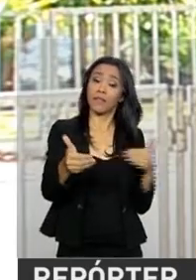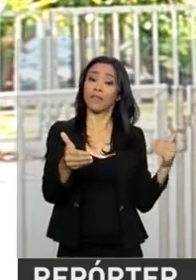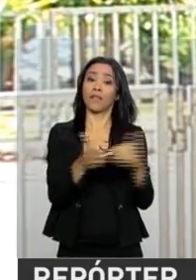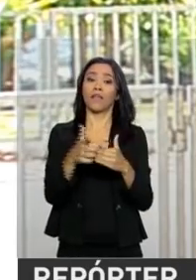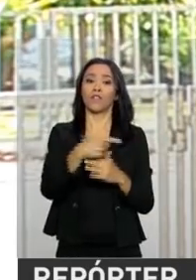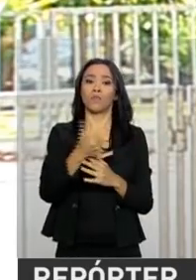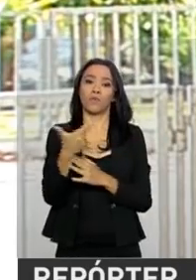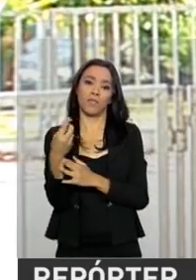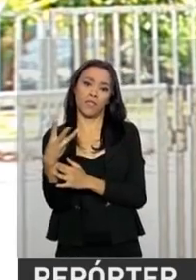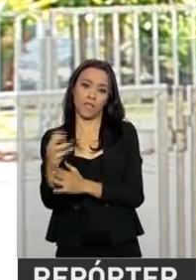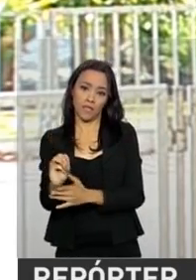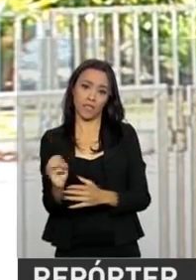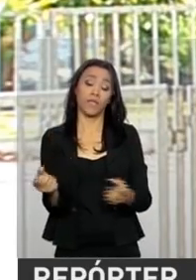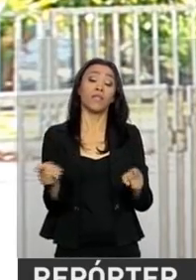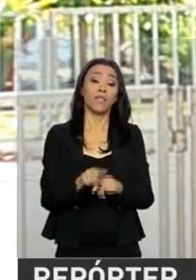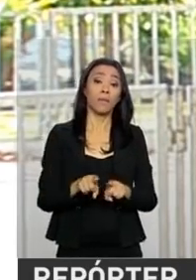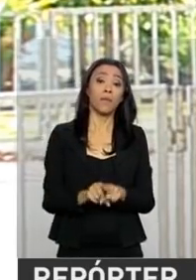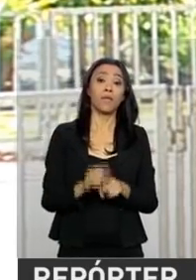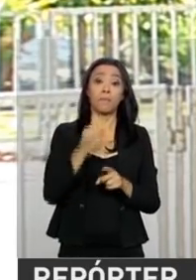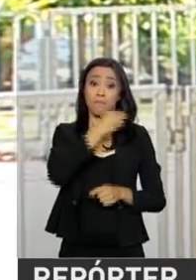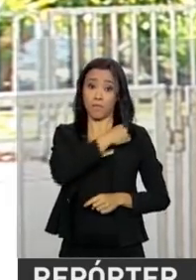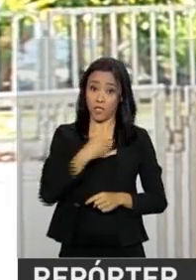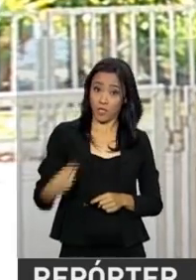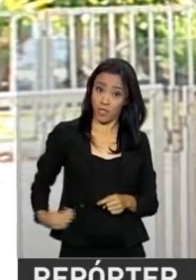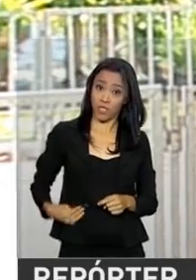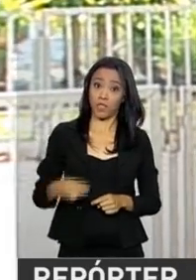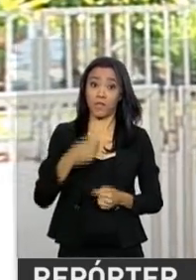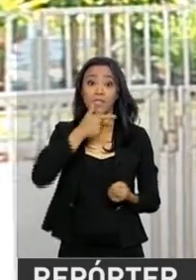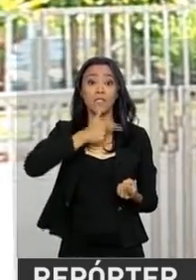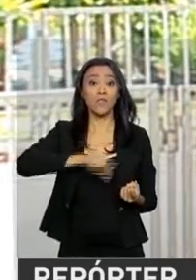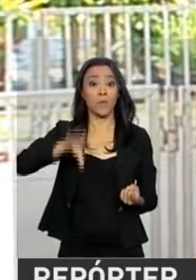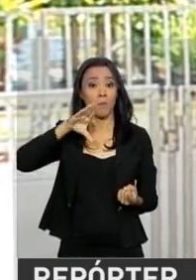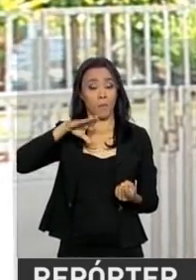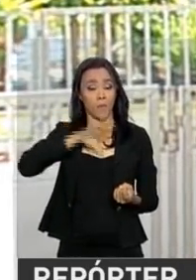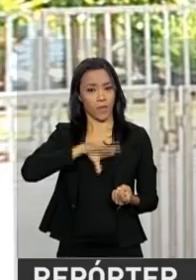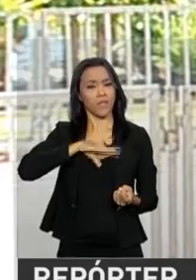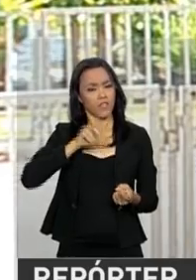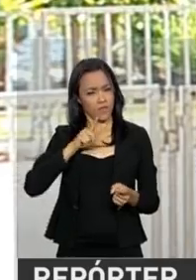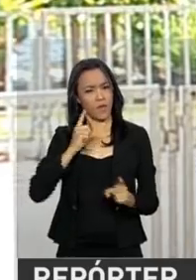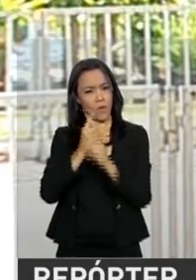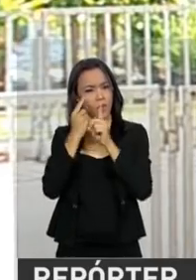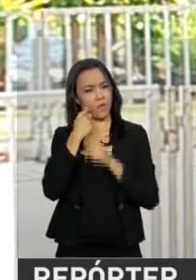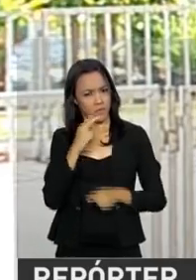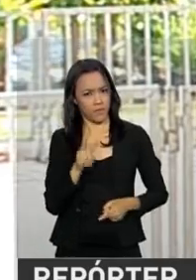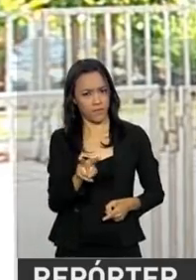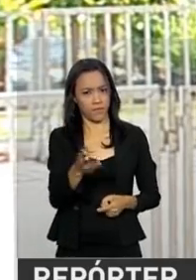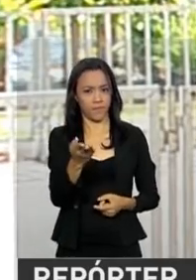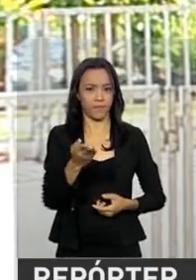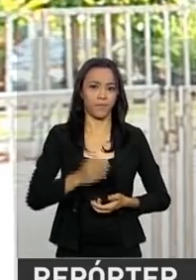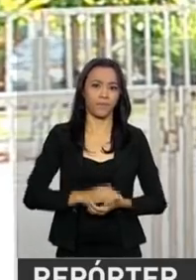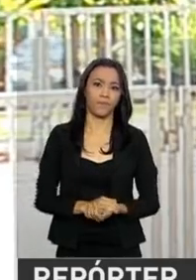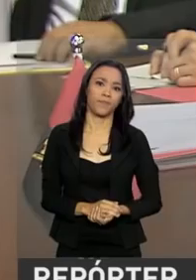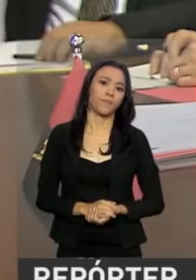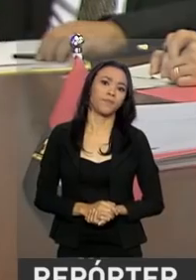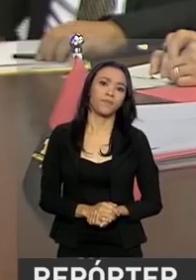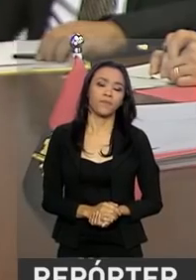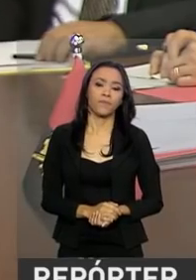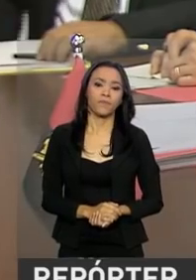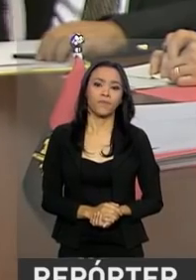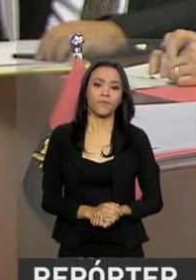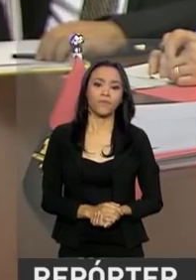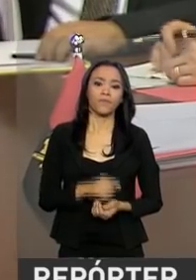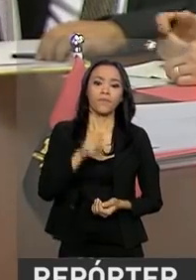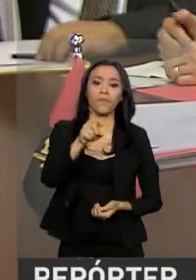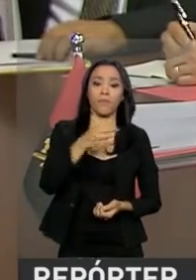ministros de Países de Língua Portuguesa tiveram um encontro aqui no Itamarati vamos ver como foi